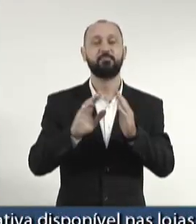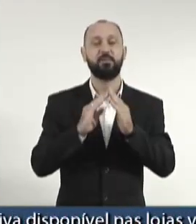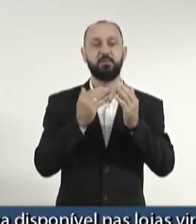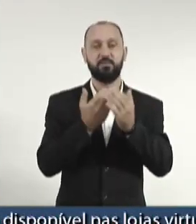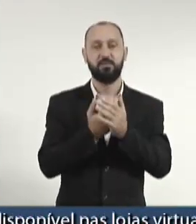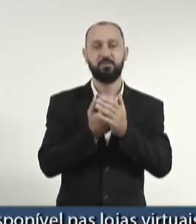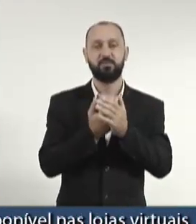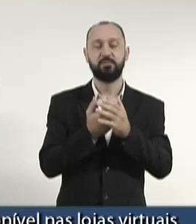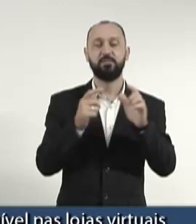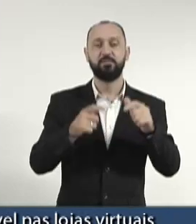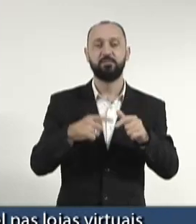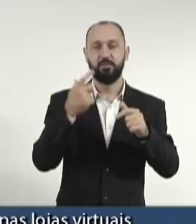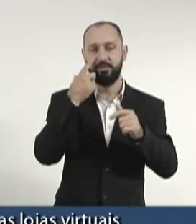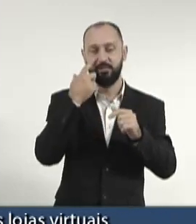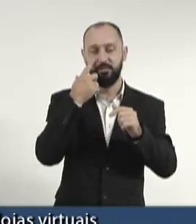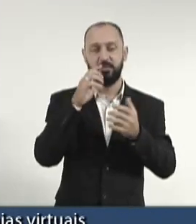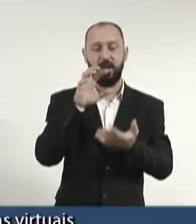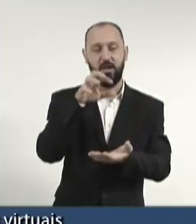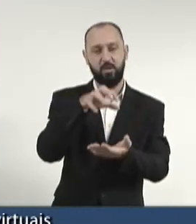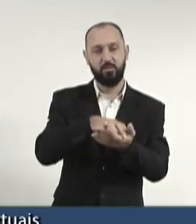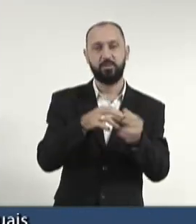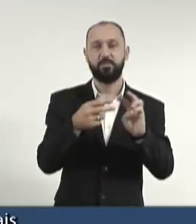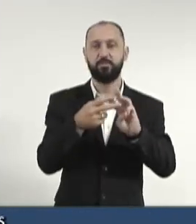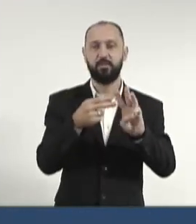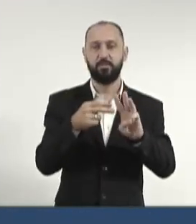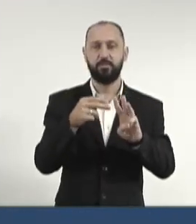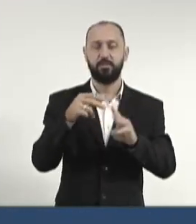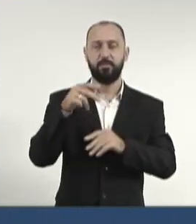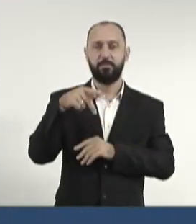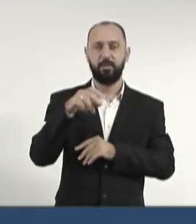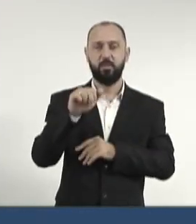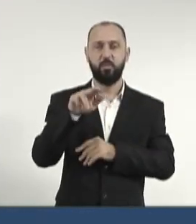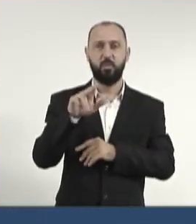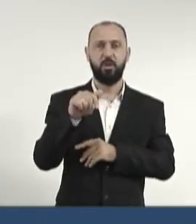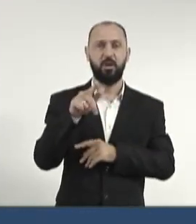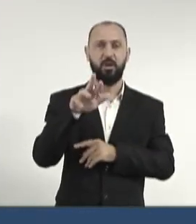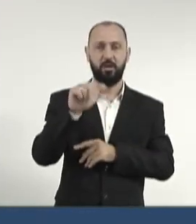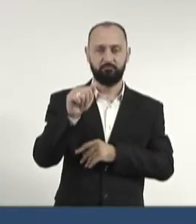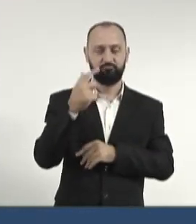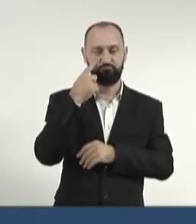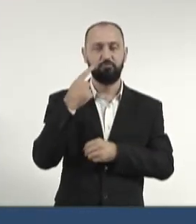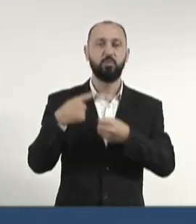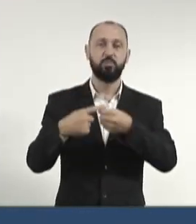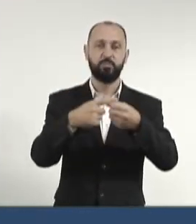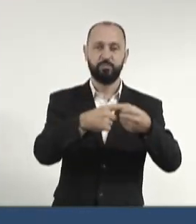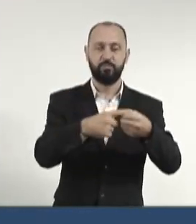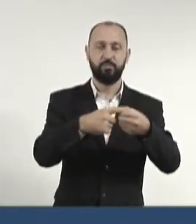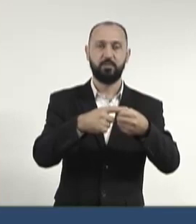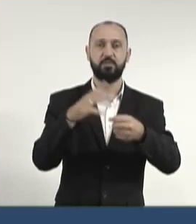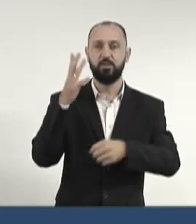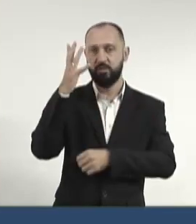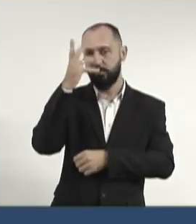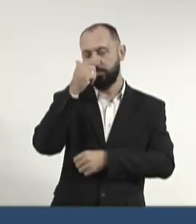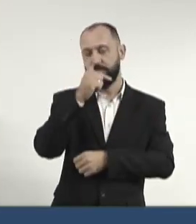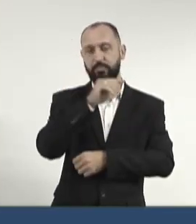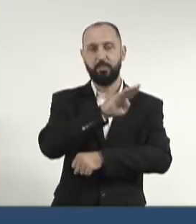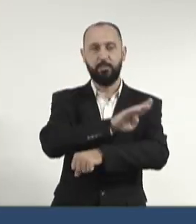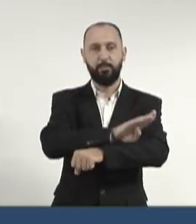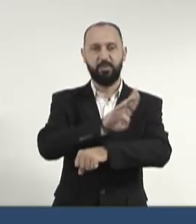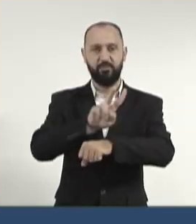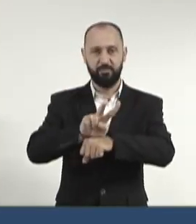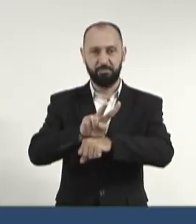escola localizada na aldeia indígena Tecorrá, Piracuá, no município de Bela Vista.